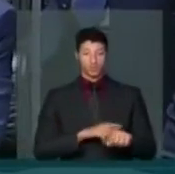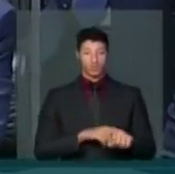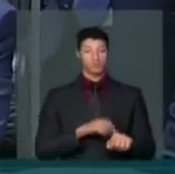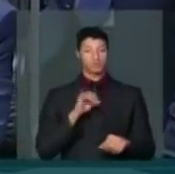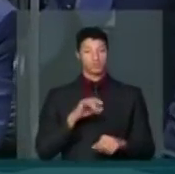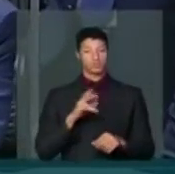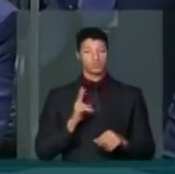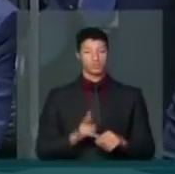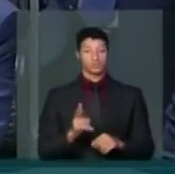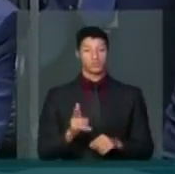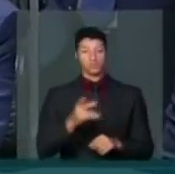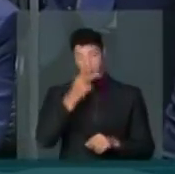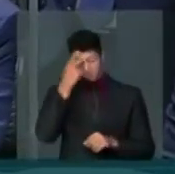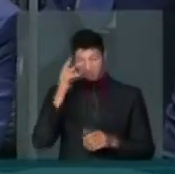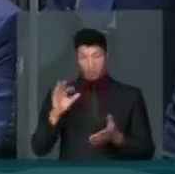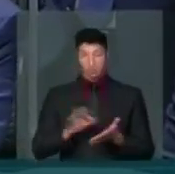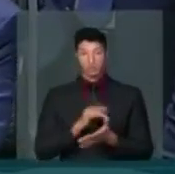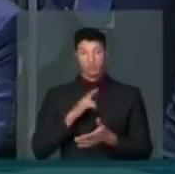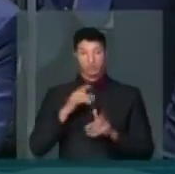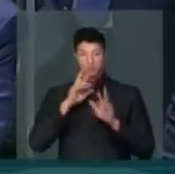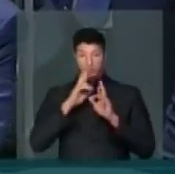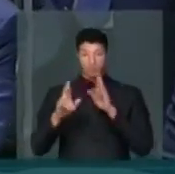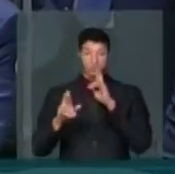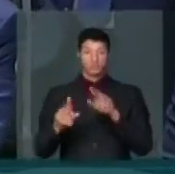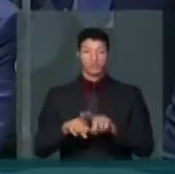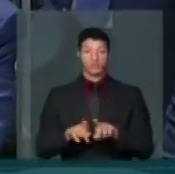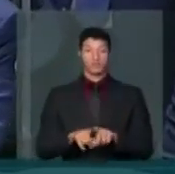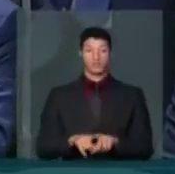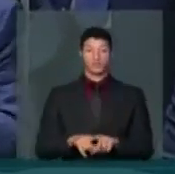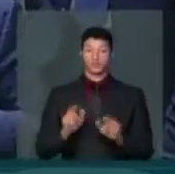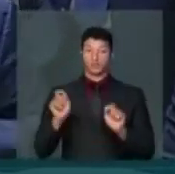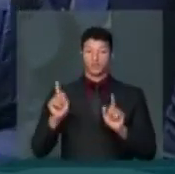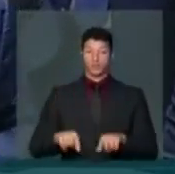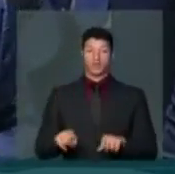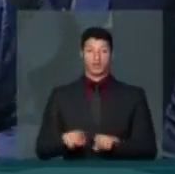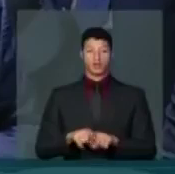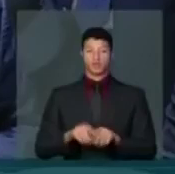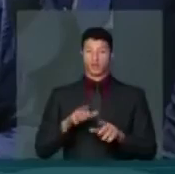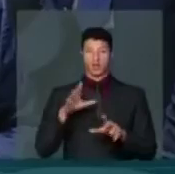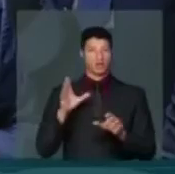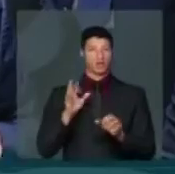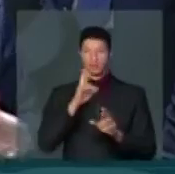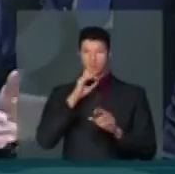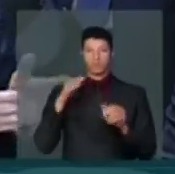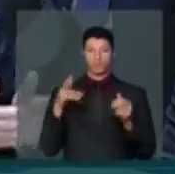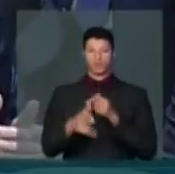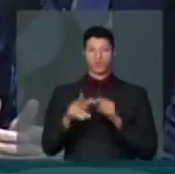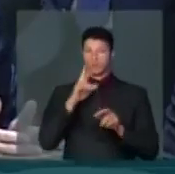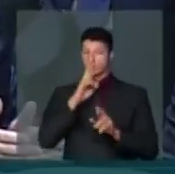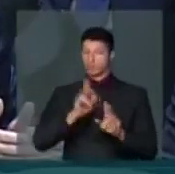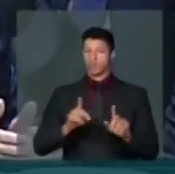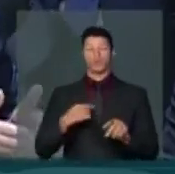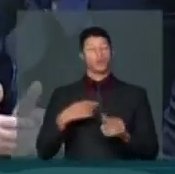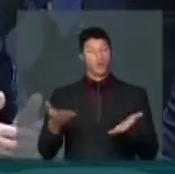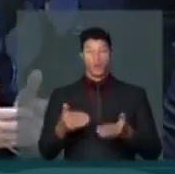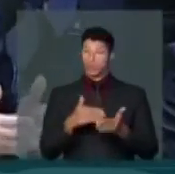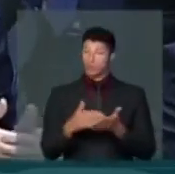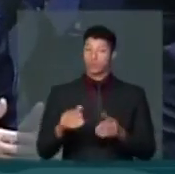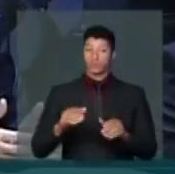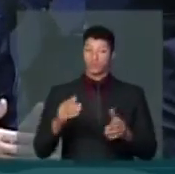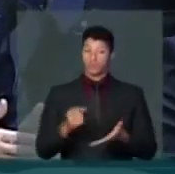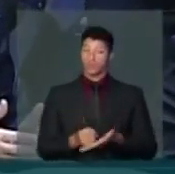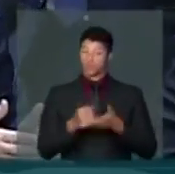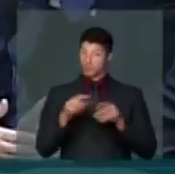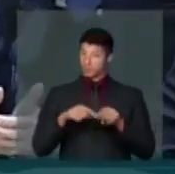se for o caso, aqueles que se inscreveram, terá que responder também. Não é esse, não está se furtando resposta. Obrigado. Eu, nesse momento, após o